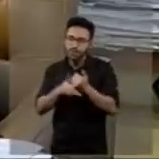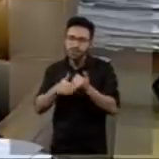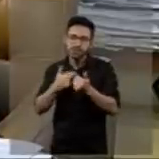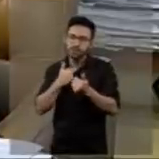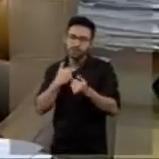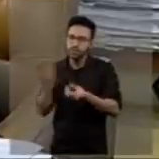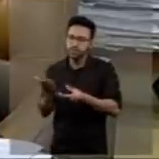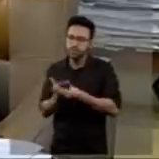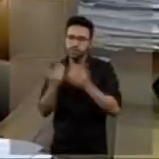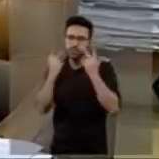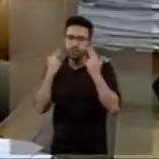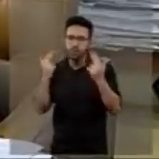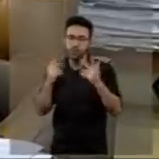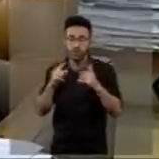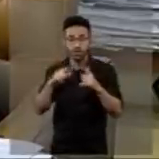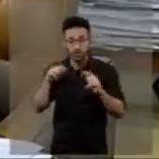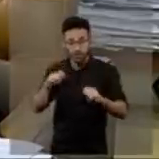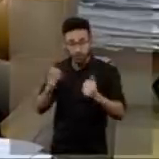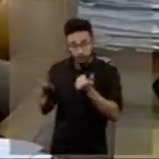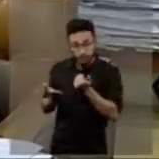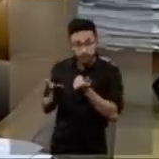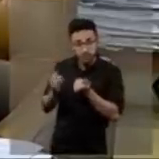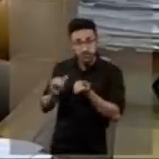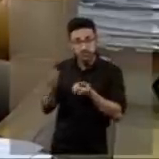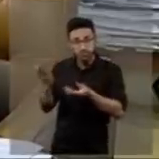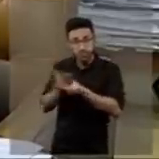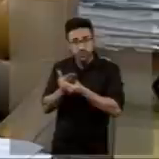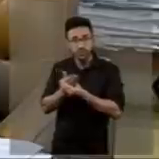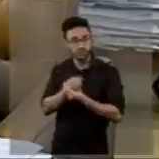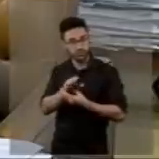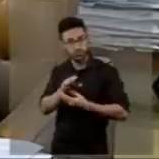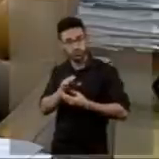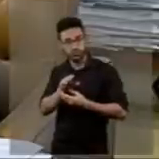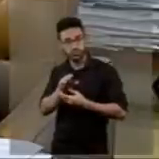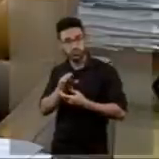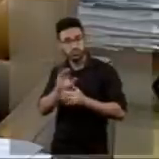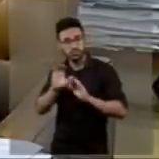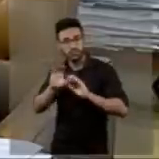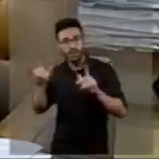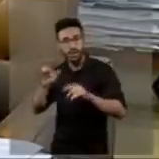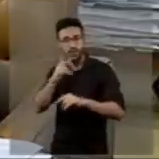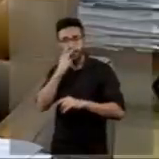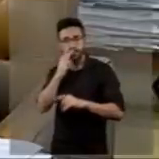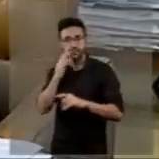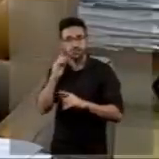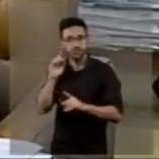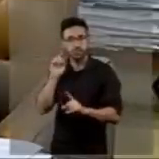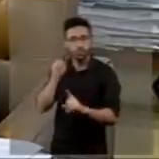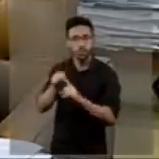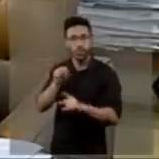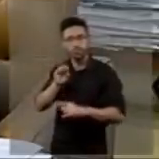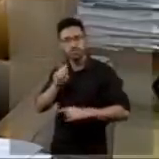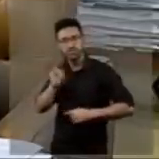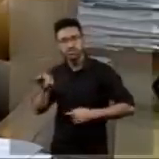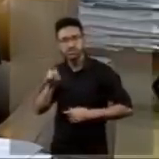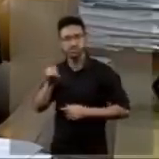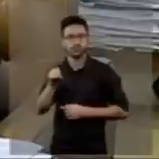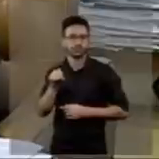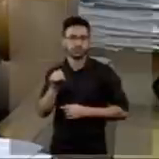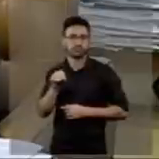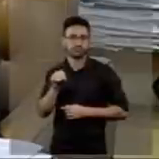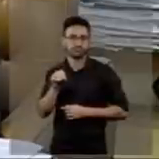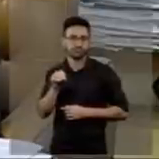processo de feição objetiva ou em processo de objetivação. De modo que a mim parece apenas